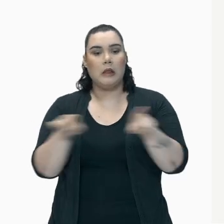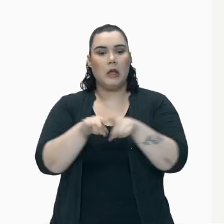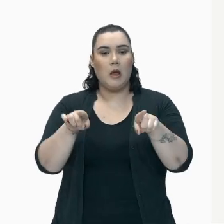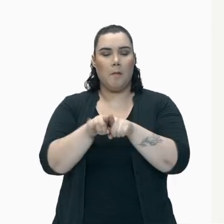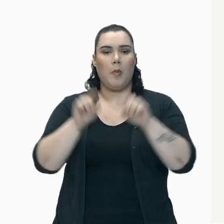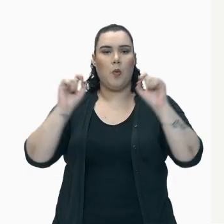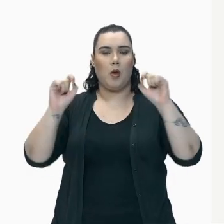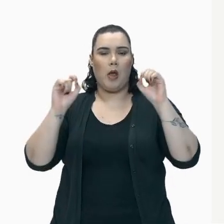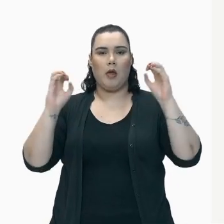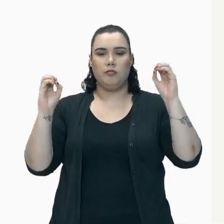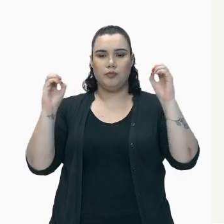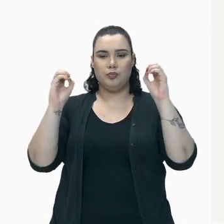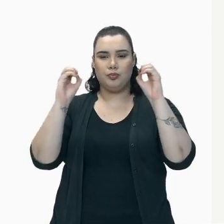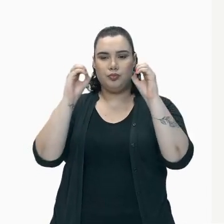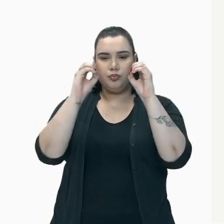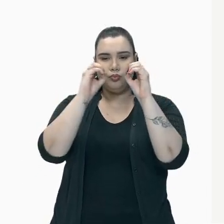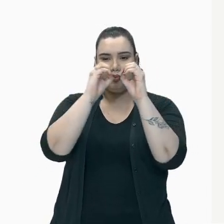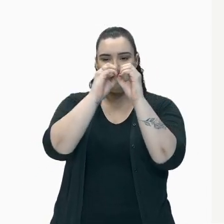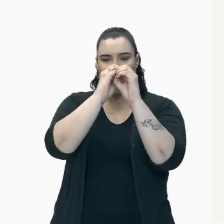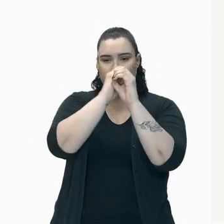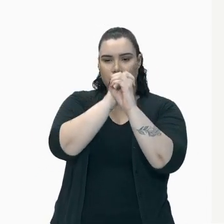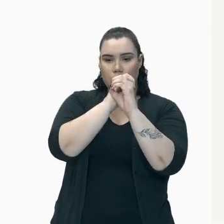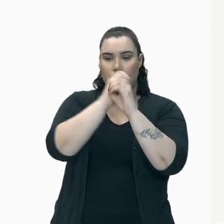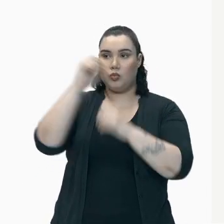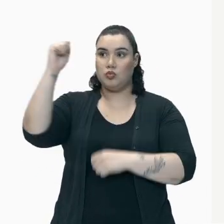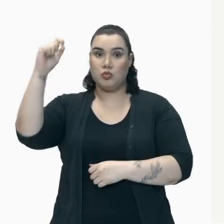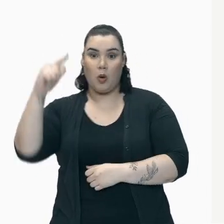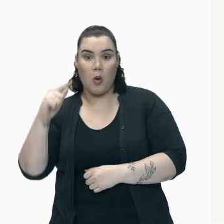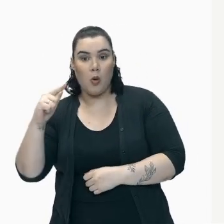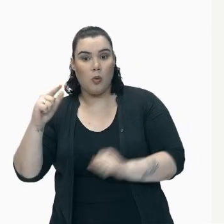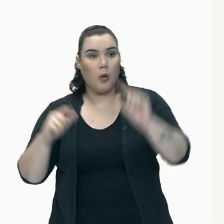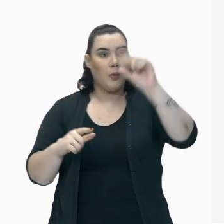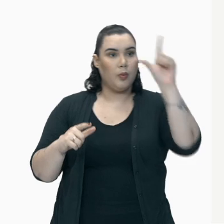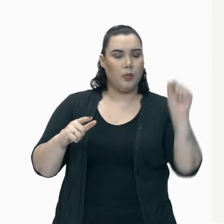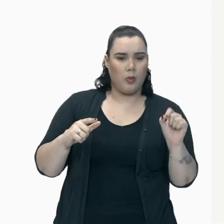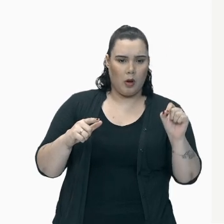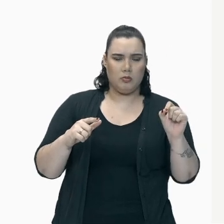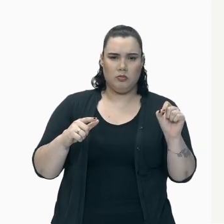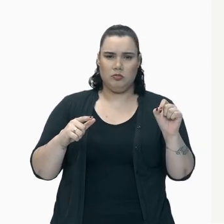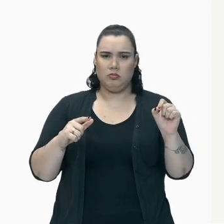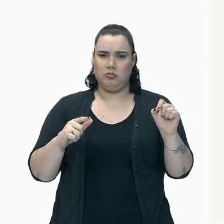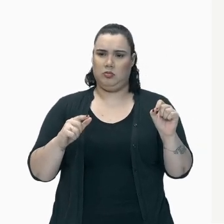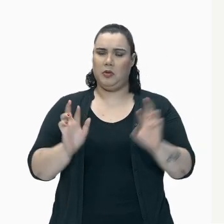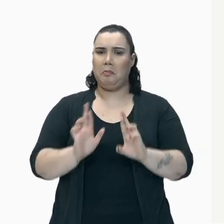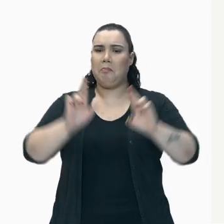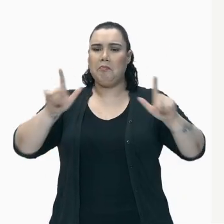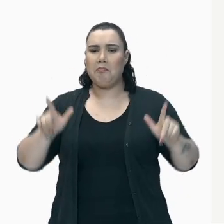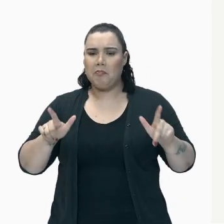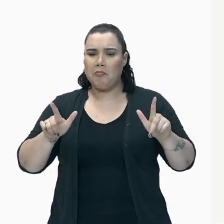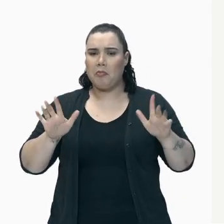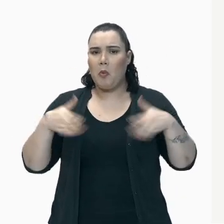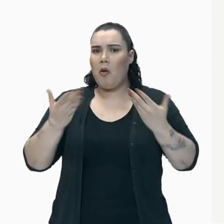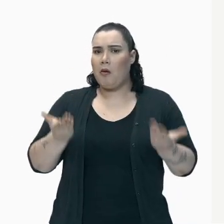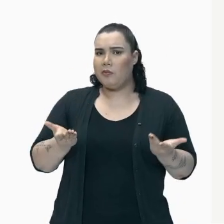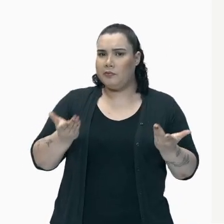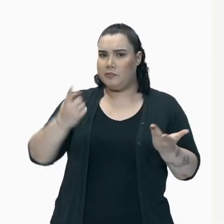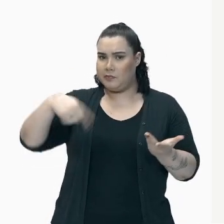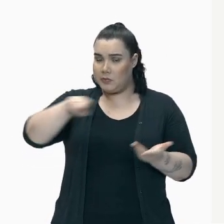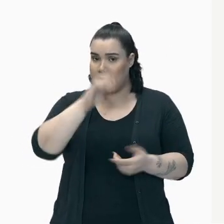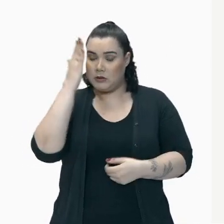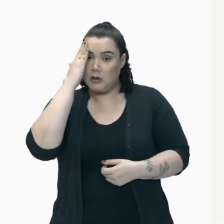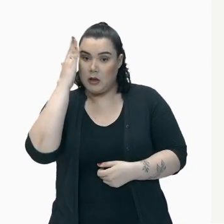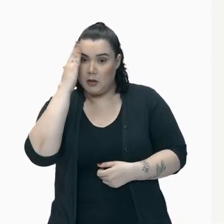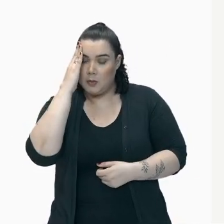lunar. E aí você sabe a diferença de um eclipse solar para um eclipse lunar? Olha